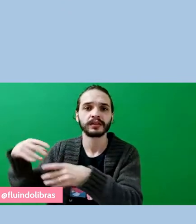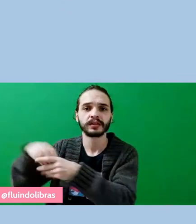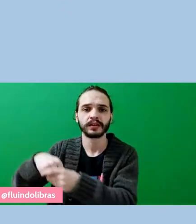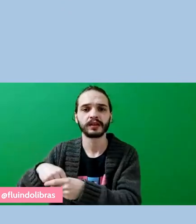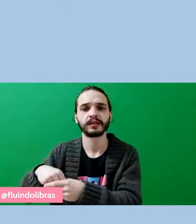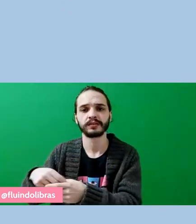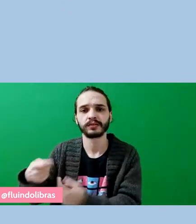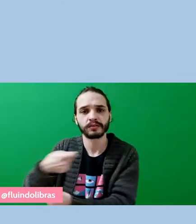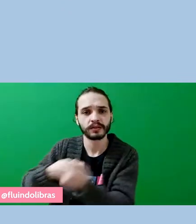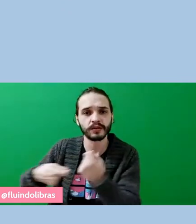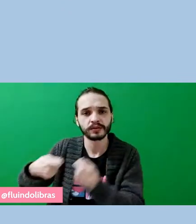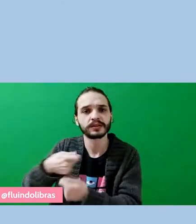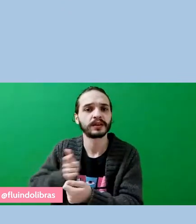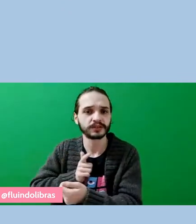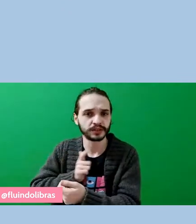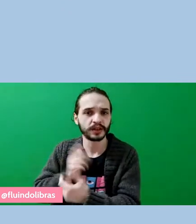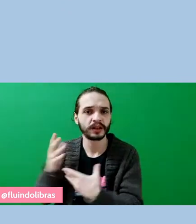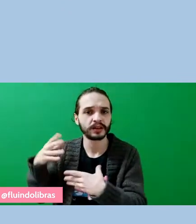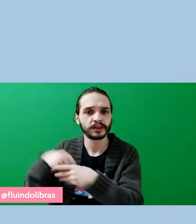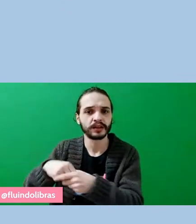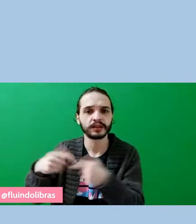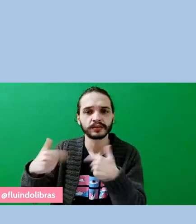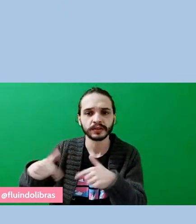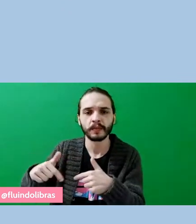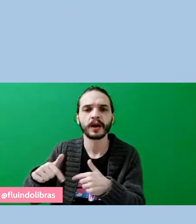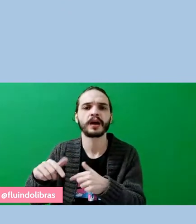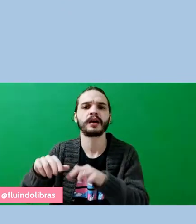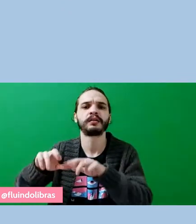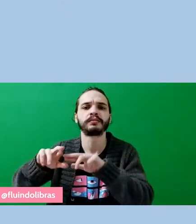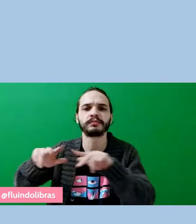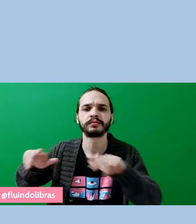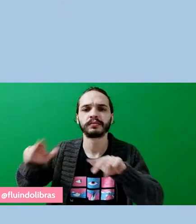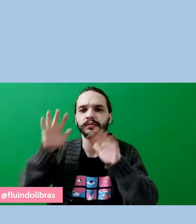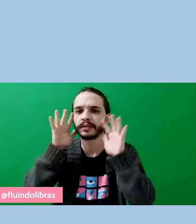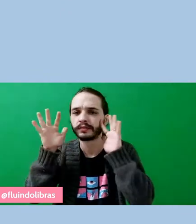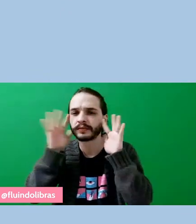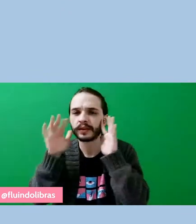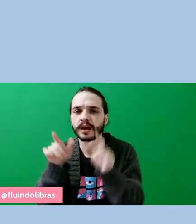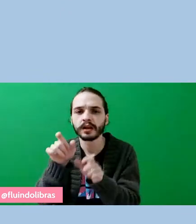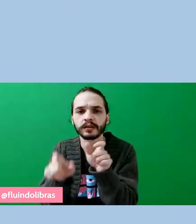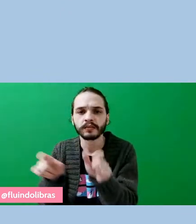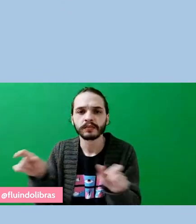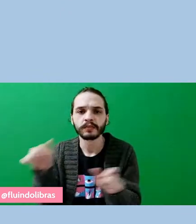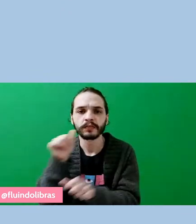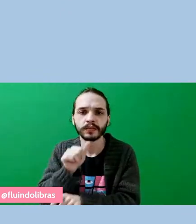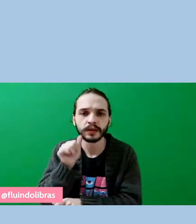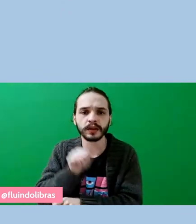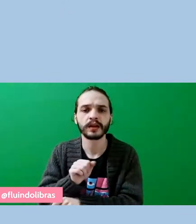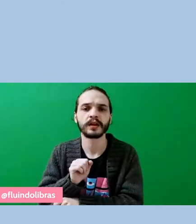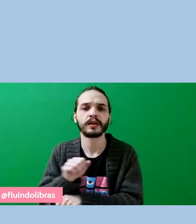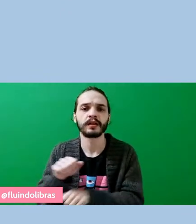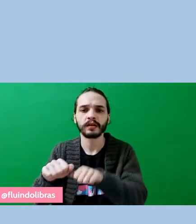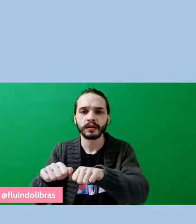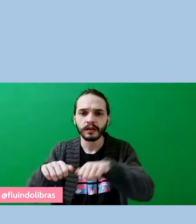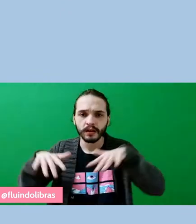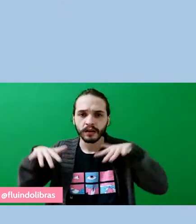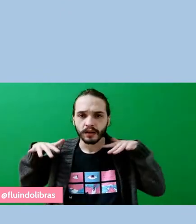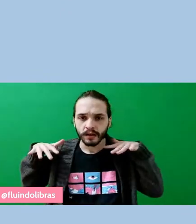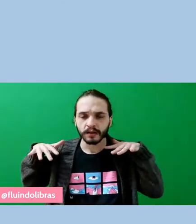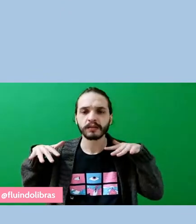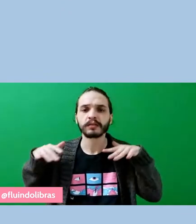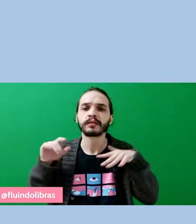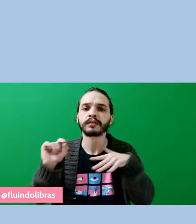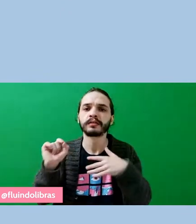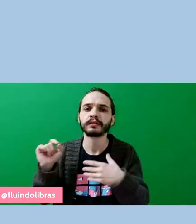O tema, obviamente, trabalho em primeiro lugar, mas esse reflexo dessas mulheres, essa assembleia que se une, a relação